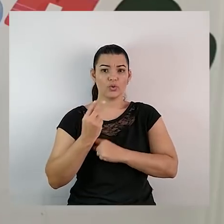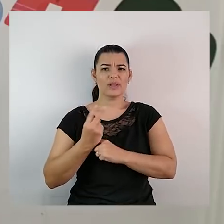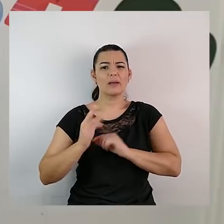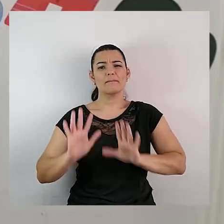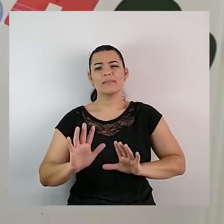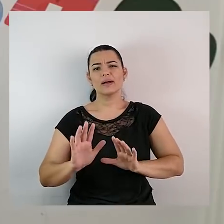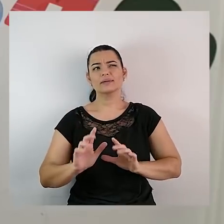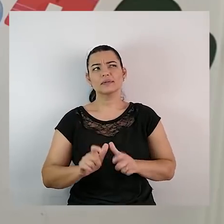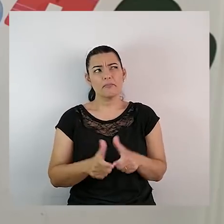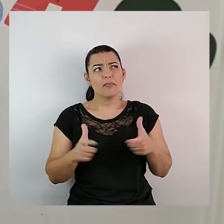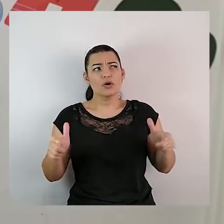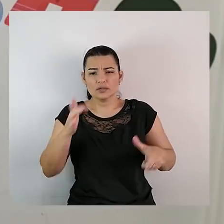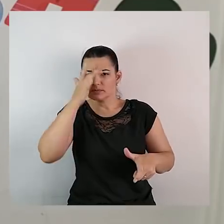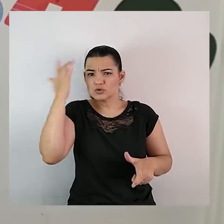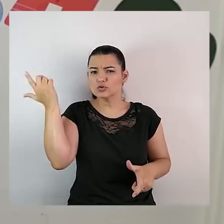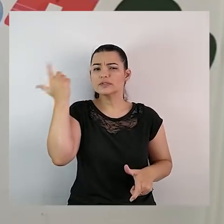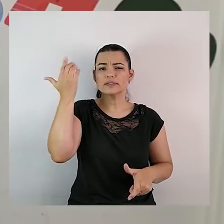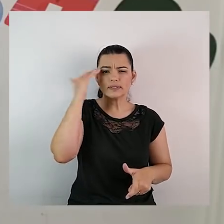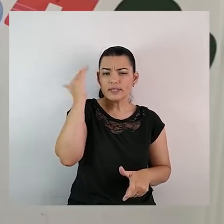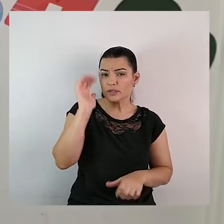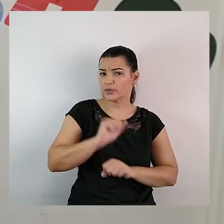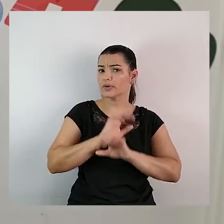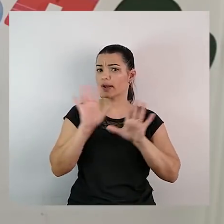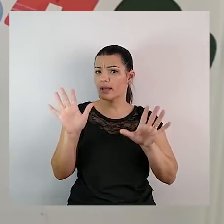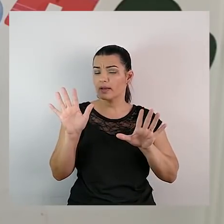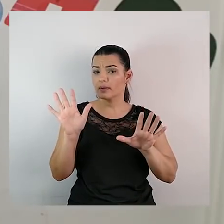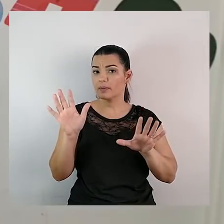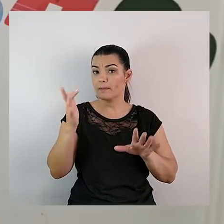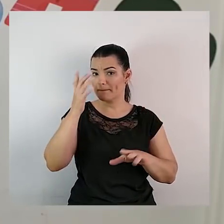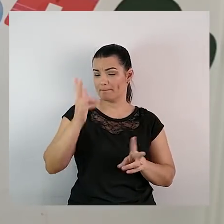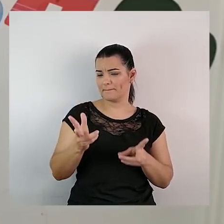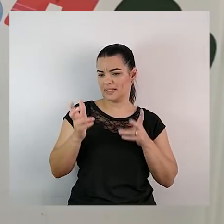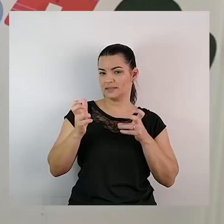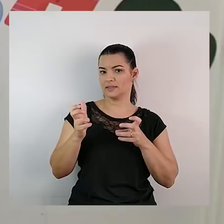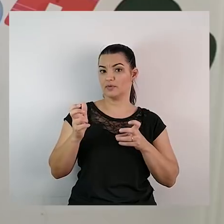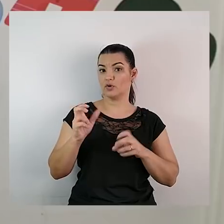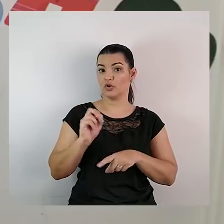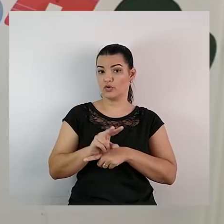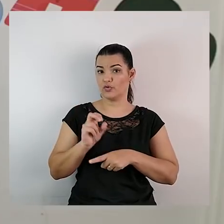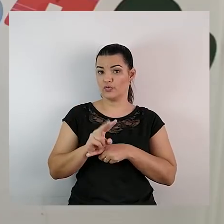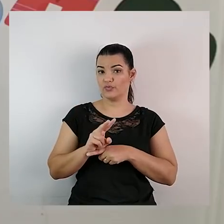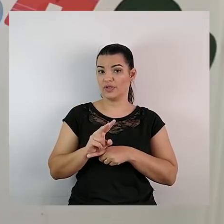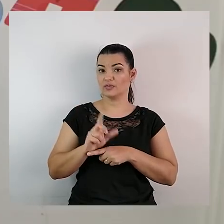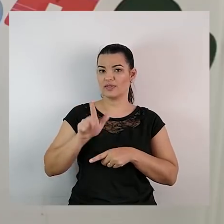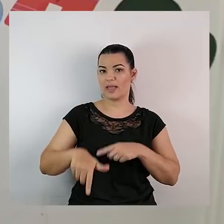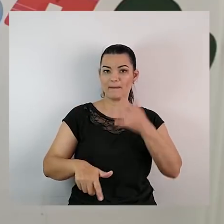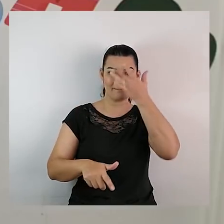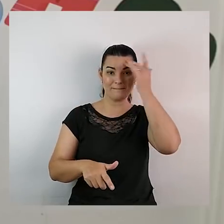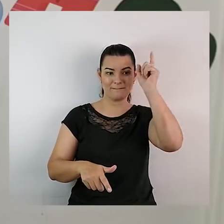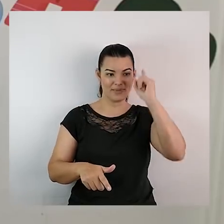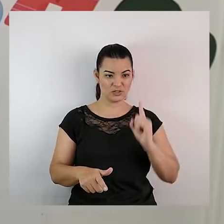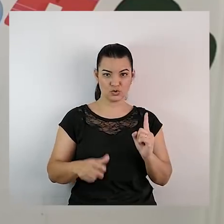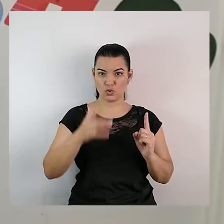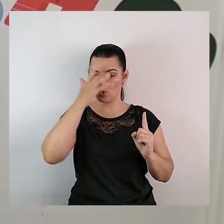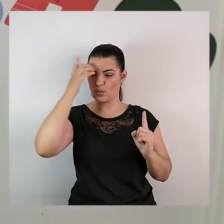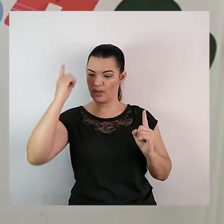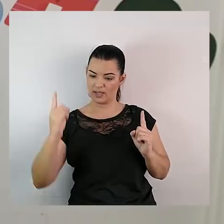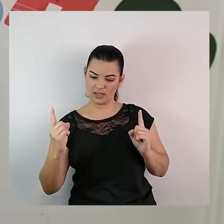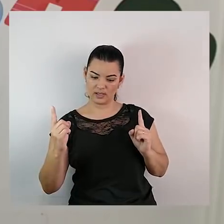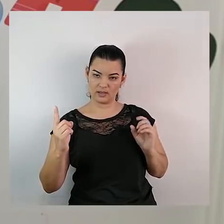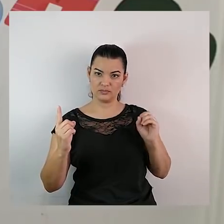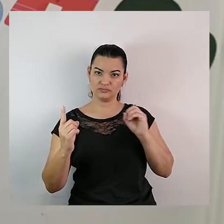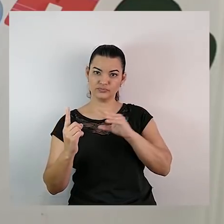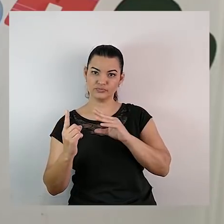conseguiram compreender que o vírus passa de uma pessoa para outra? Acho que não, né, turma? A